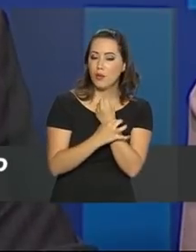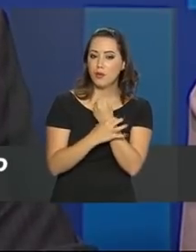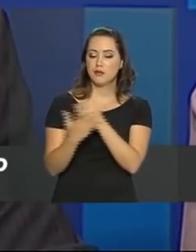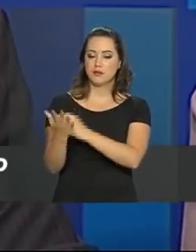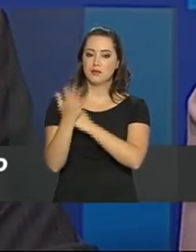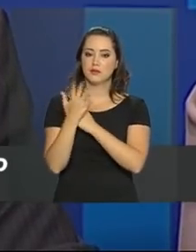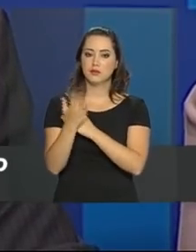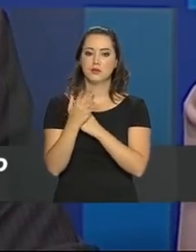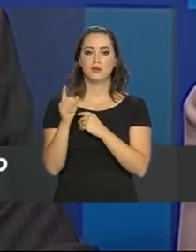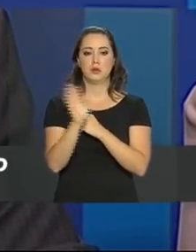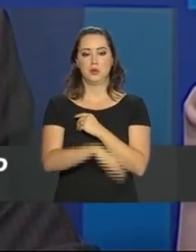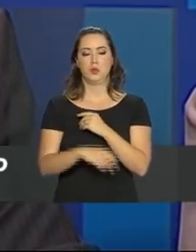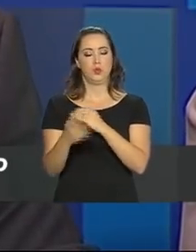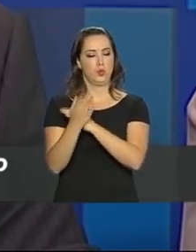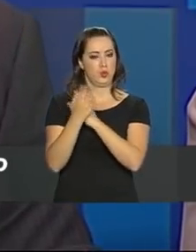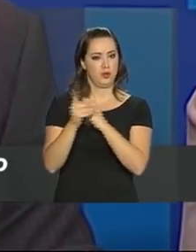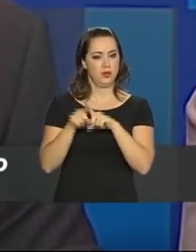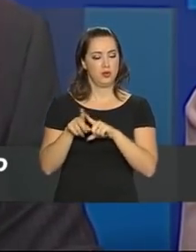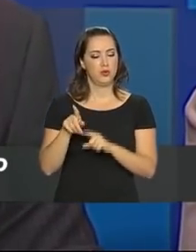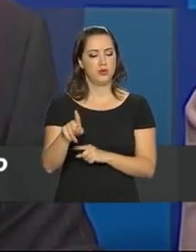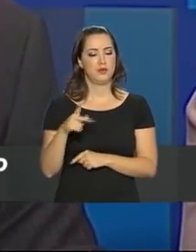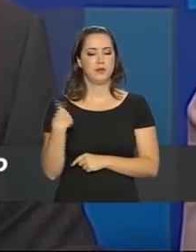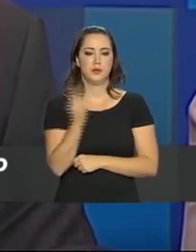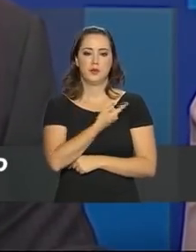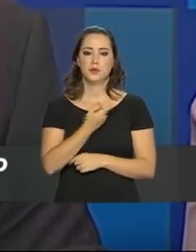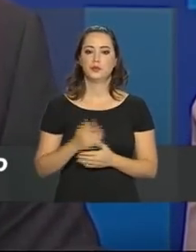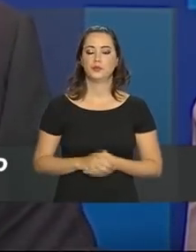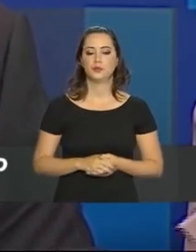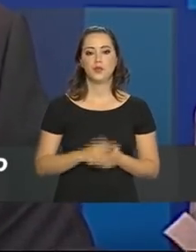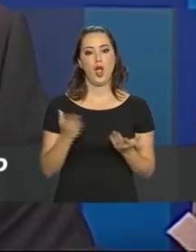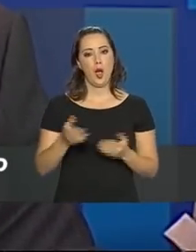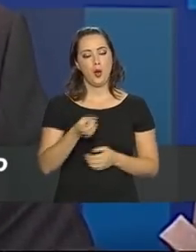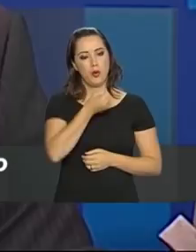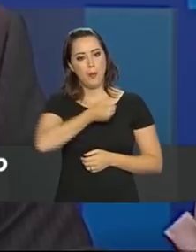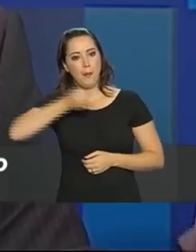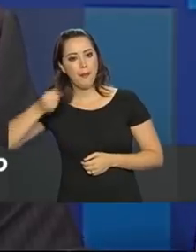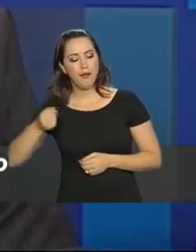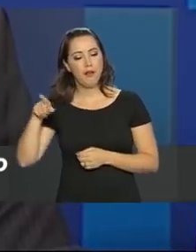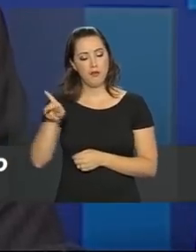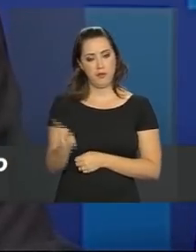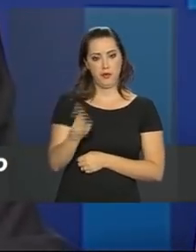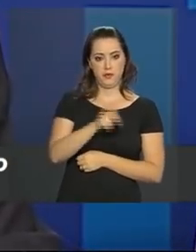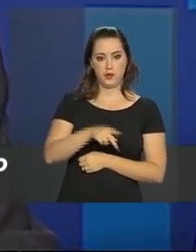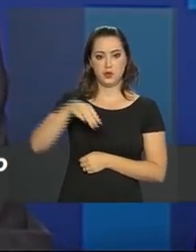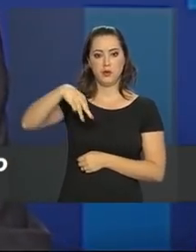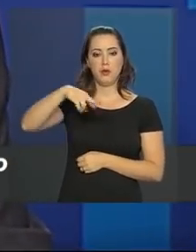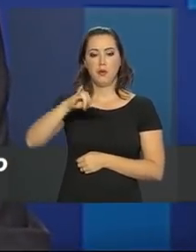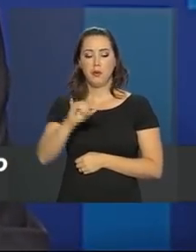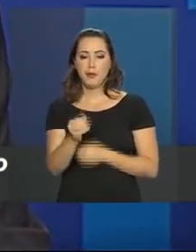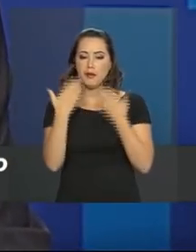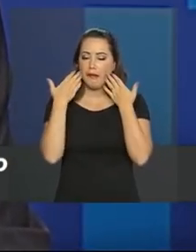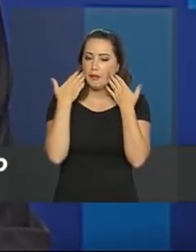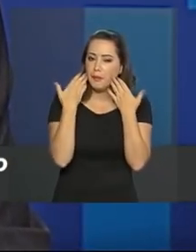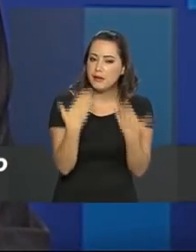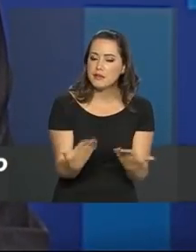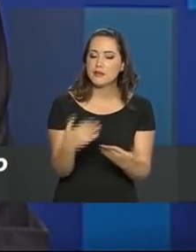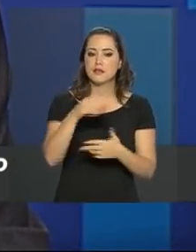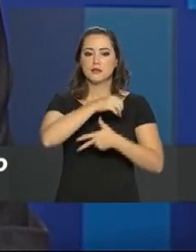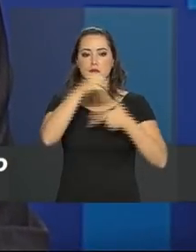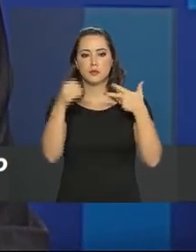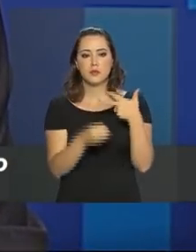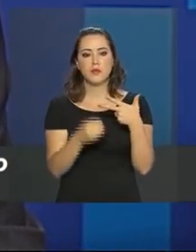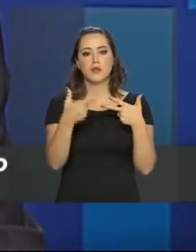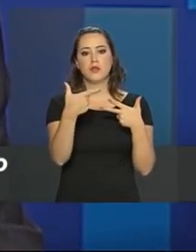é tem dado pra todos nós vou passar a palavra para a professora marinez que fará apresentação do enem em